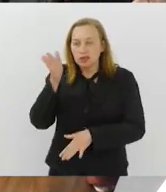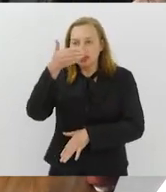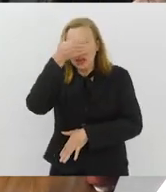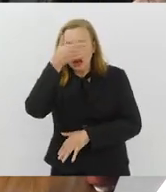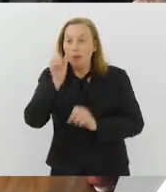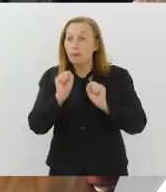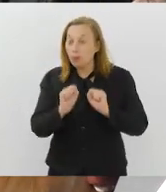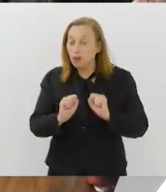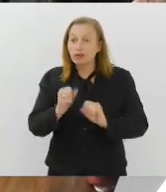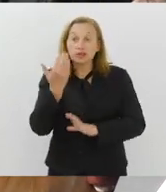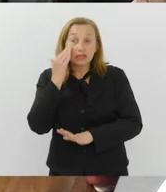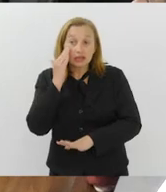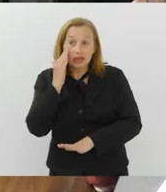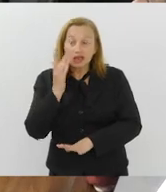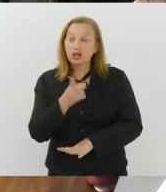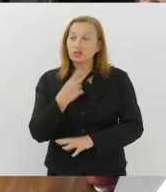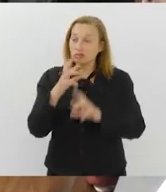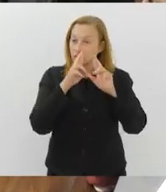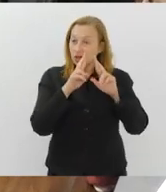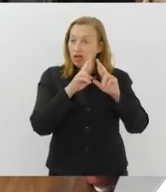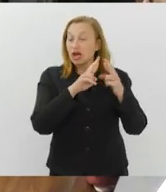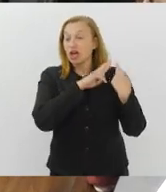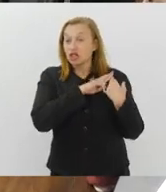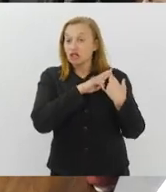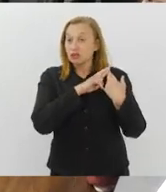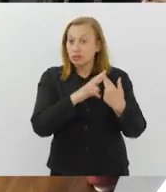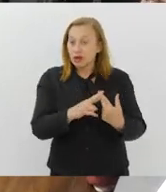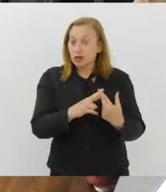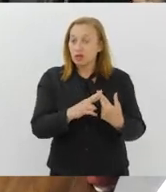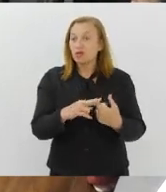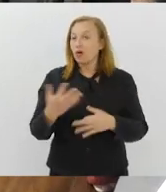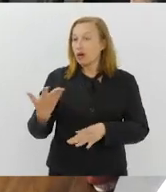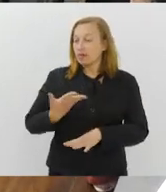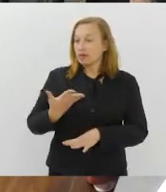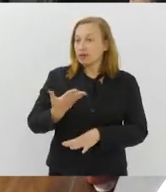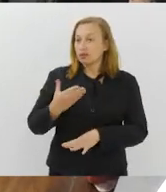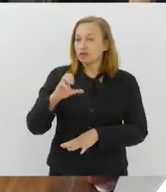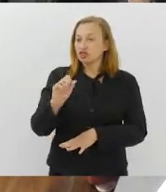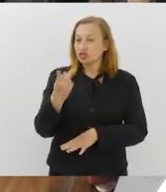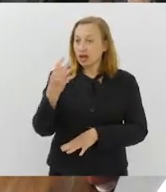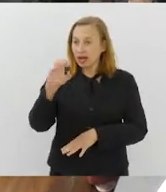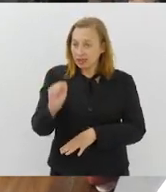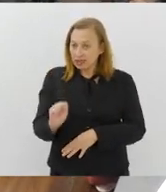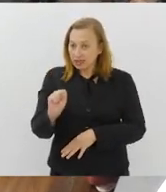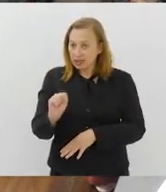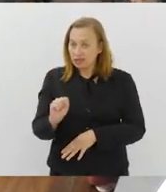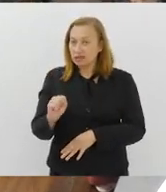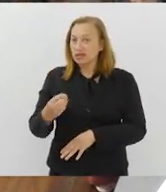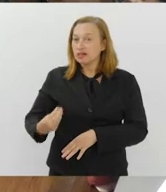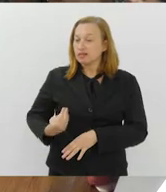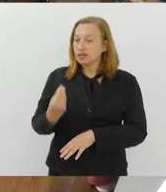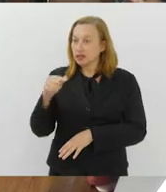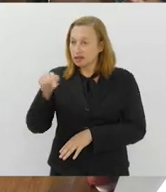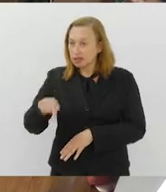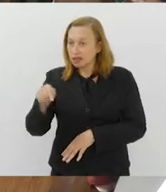muito respeito ao nosso querido servidor Charles de Souza, que está aqui, brilhante